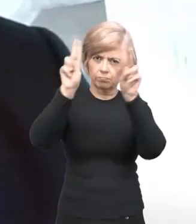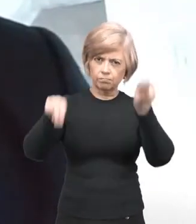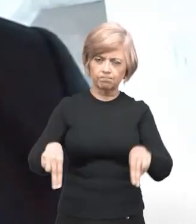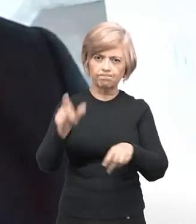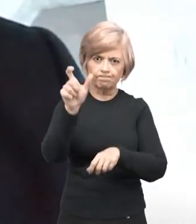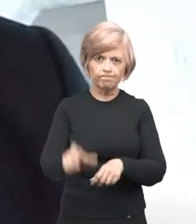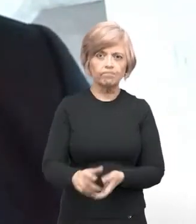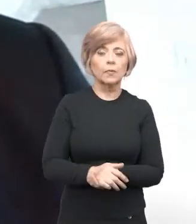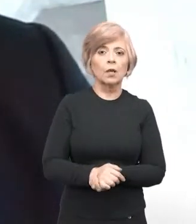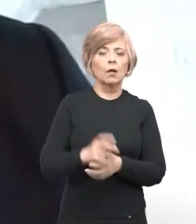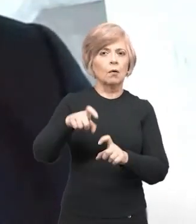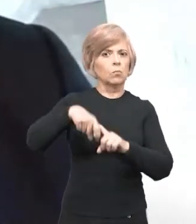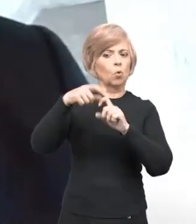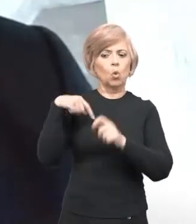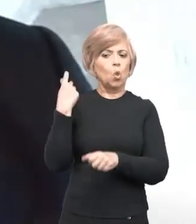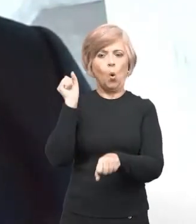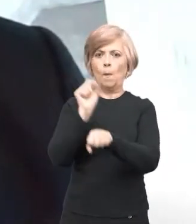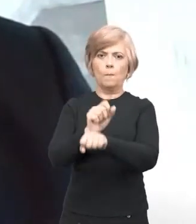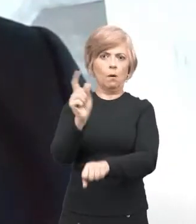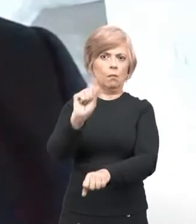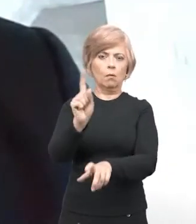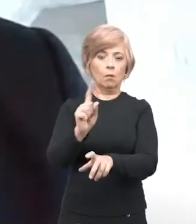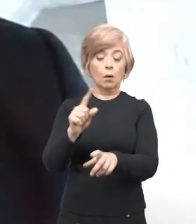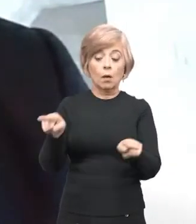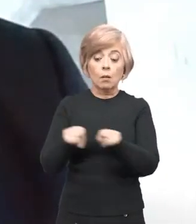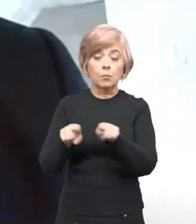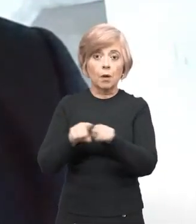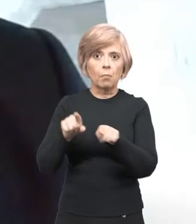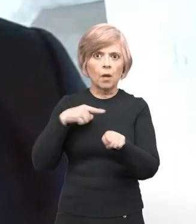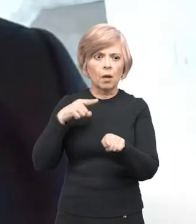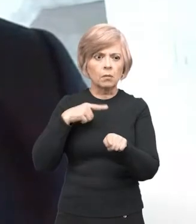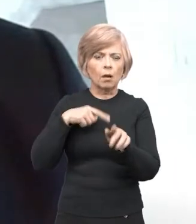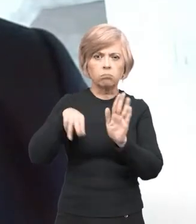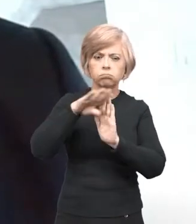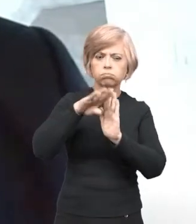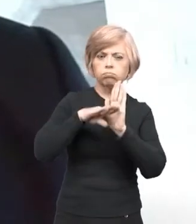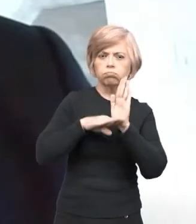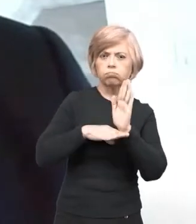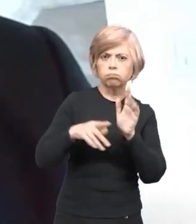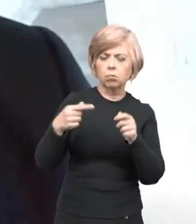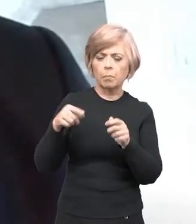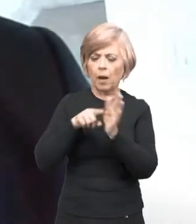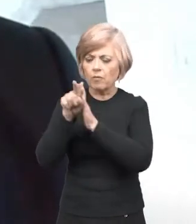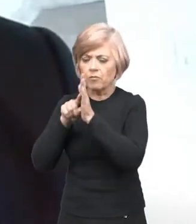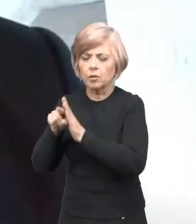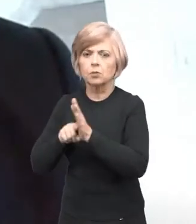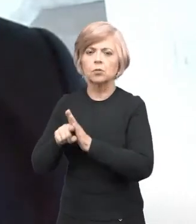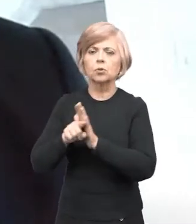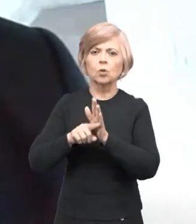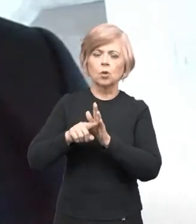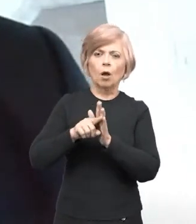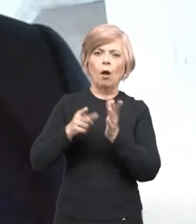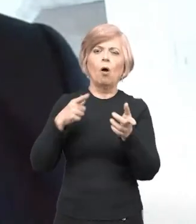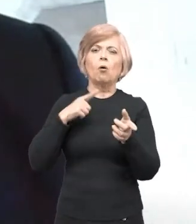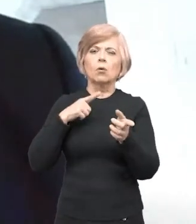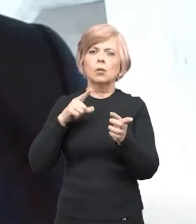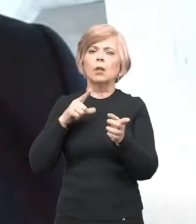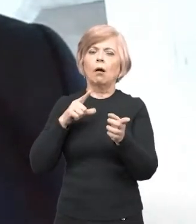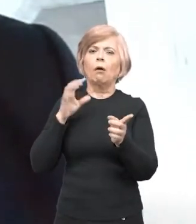por conta da pandemia. O Galcrim também instaurou diversos procedimentos investigatórios envolvendo